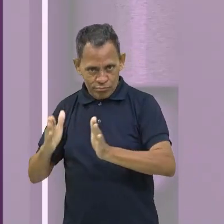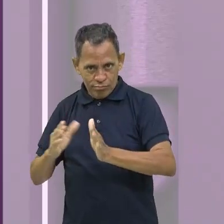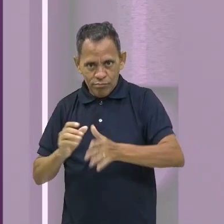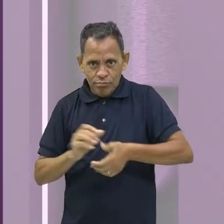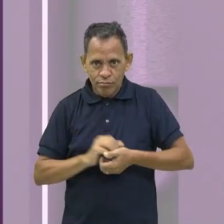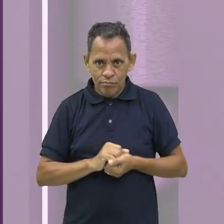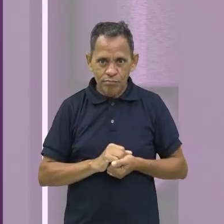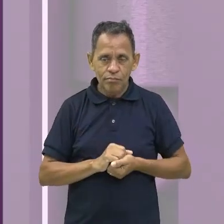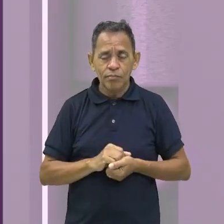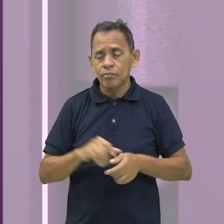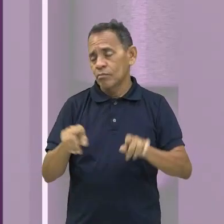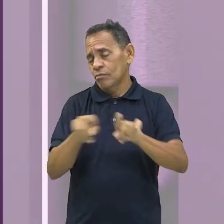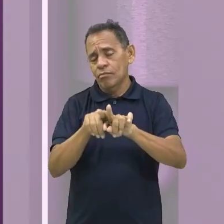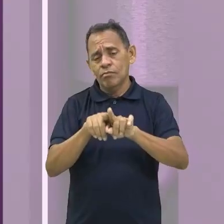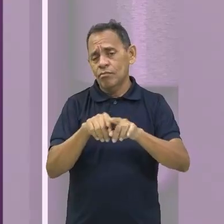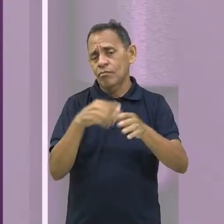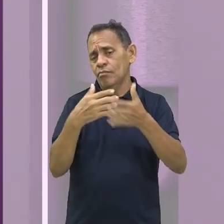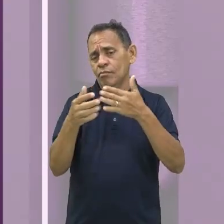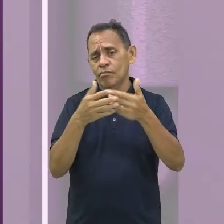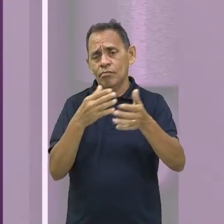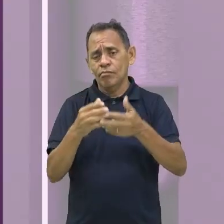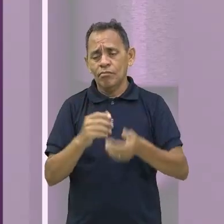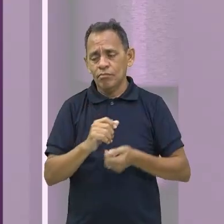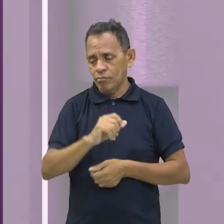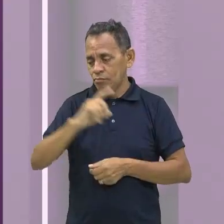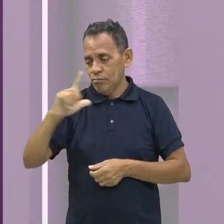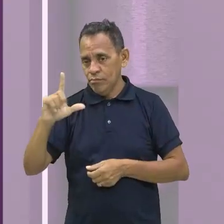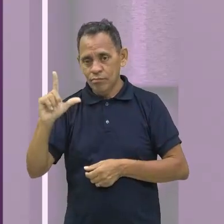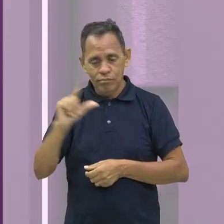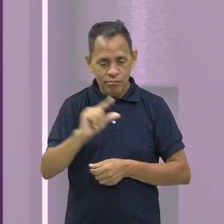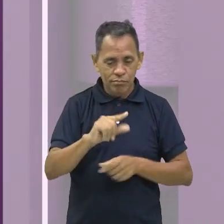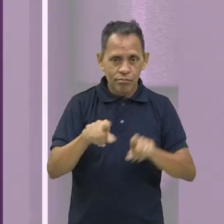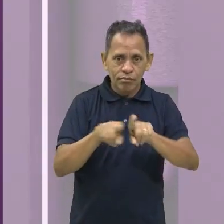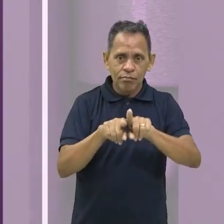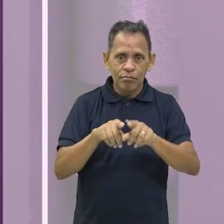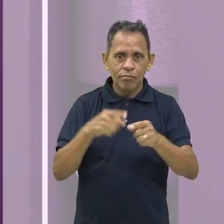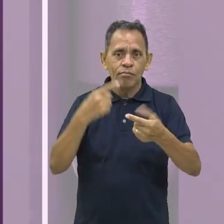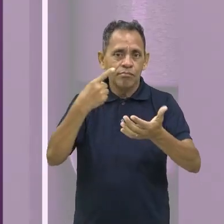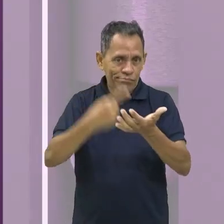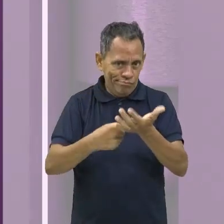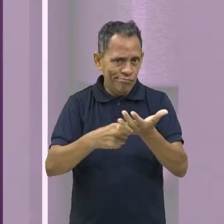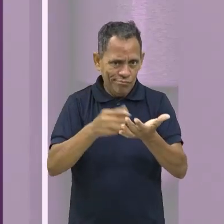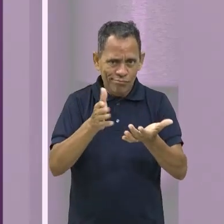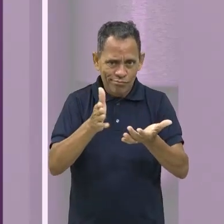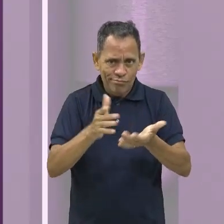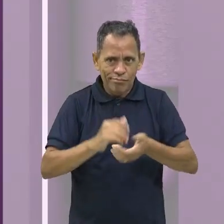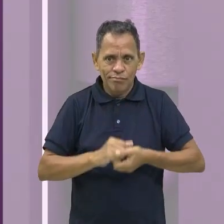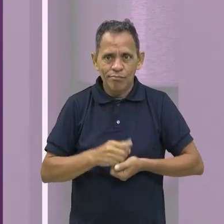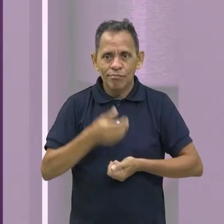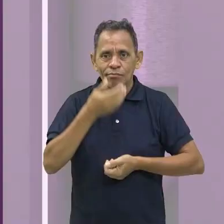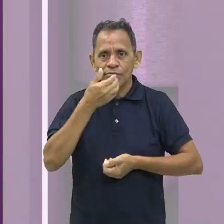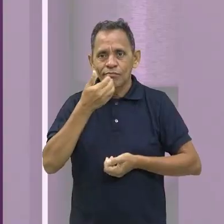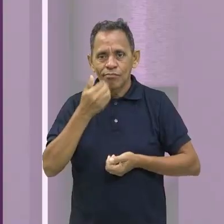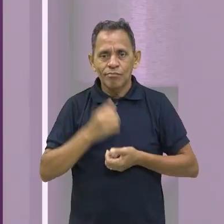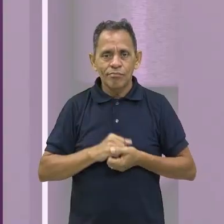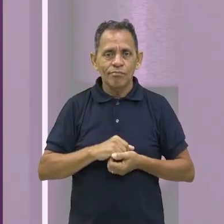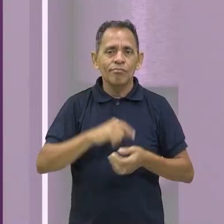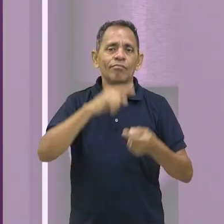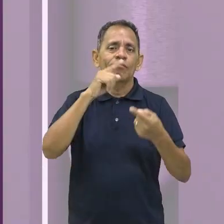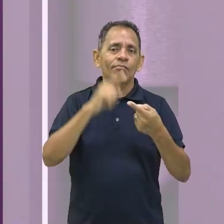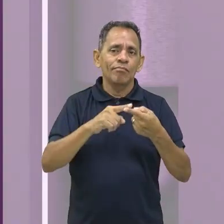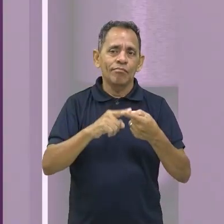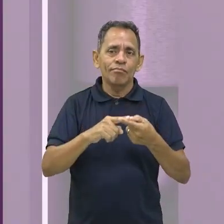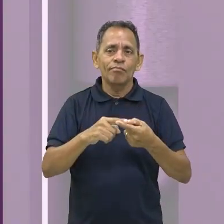redução, dependendo de cada caso. Tudo bem? Combinado assim, ó, como é tranquilo? Melhor de fazer o passo a passo. Ah, professor, mas e se eu quiser, eu